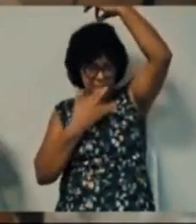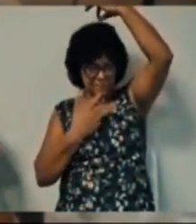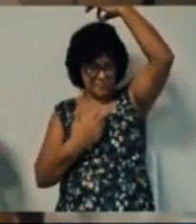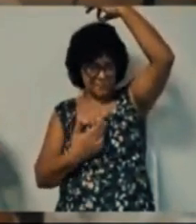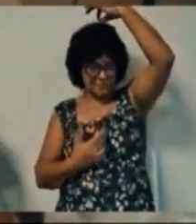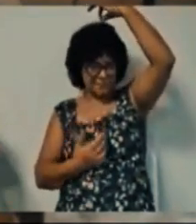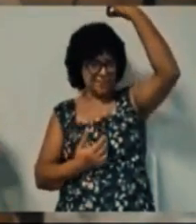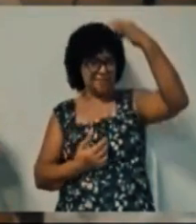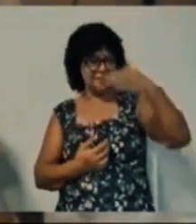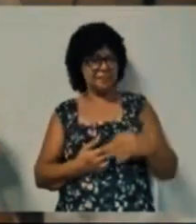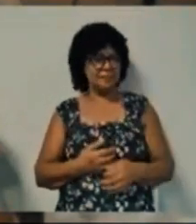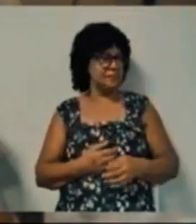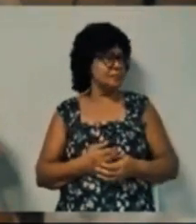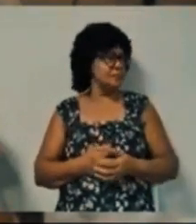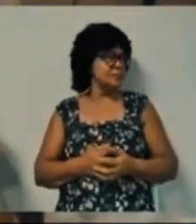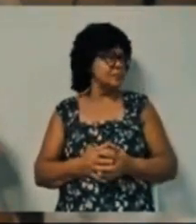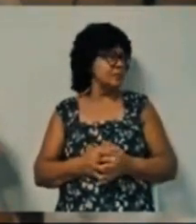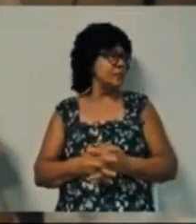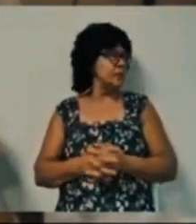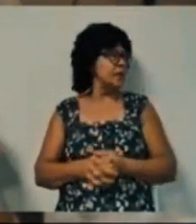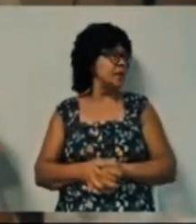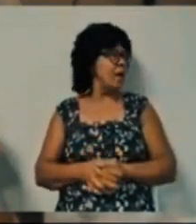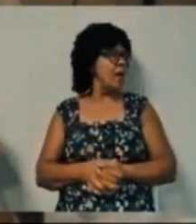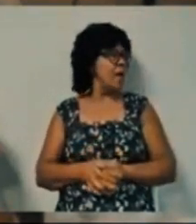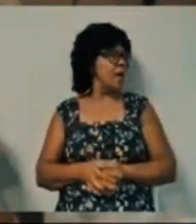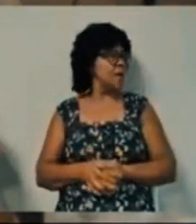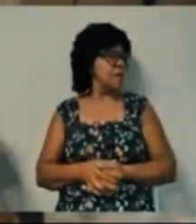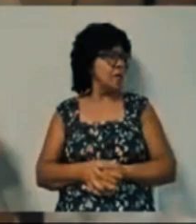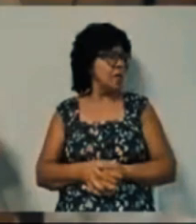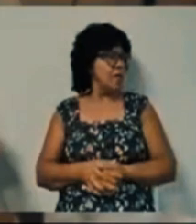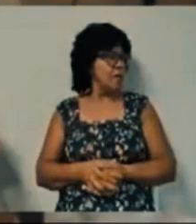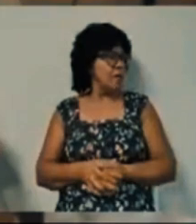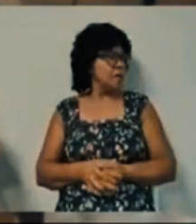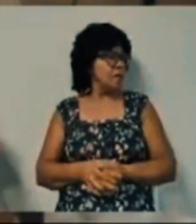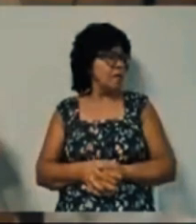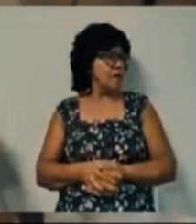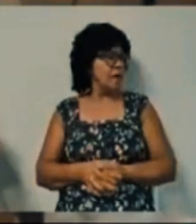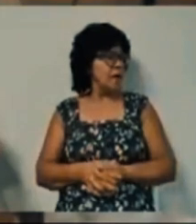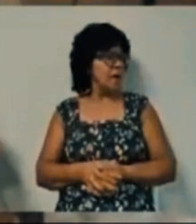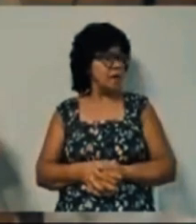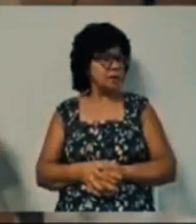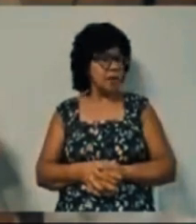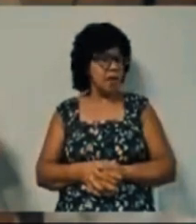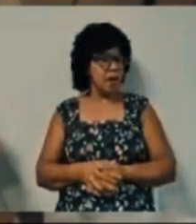No nome de Jesus. Olha aqui para mim.